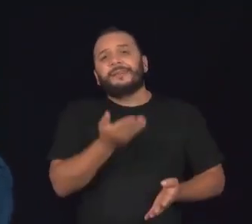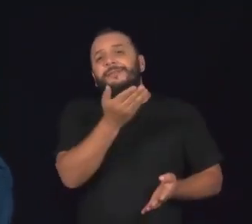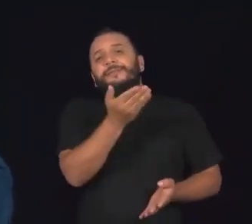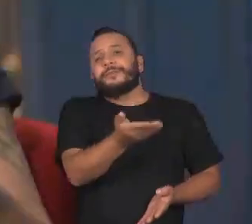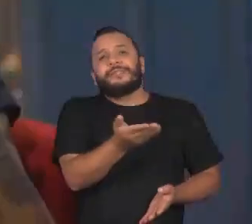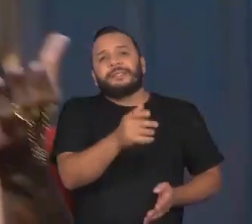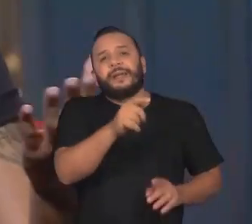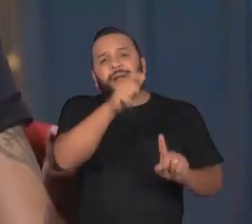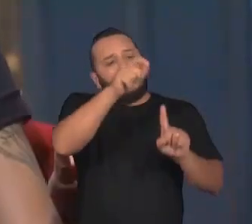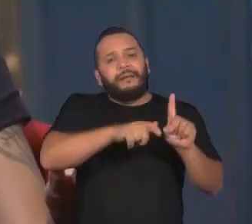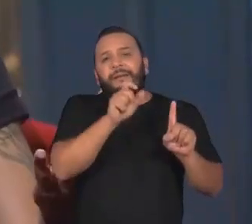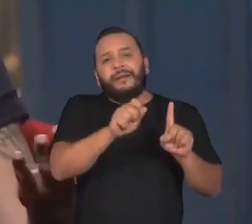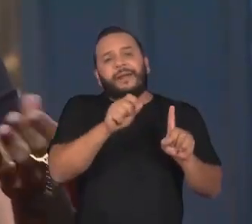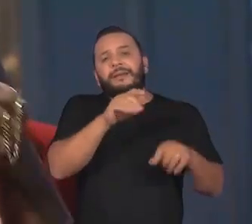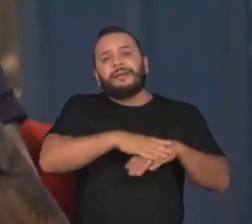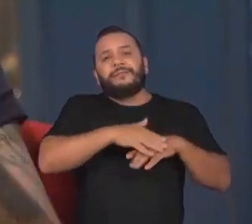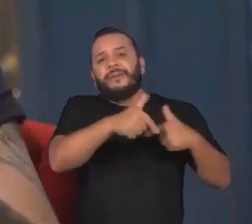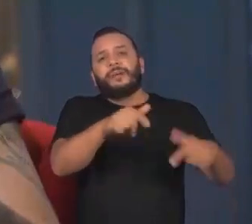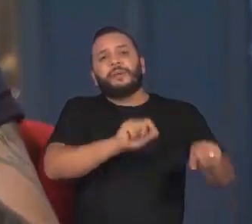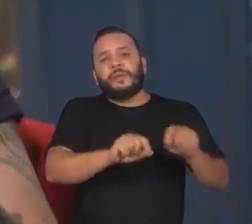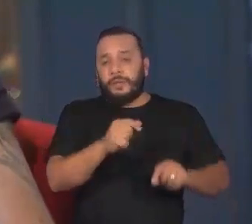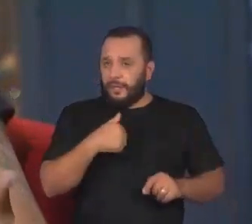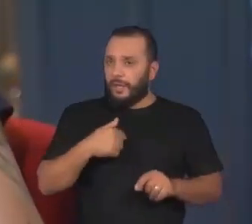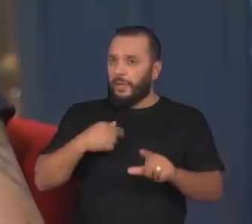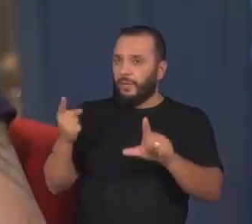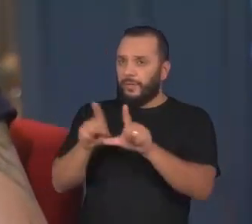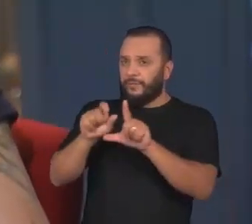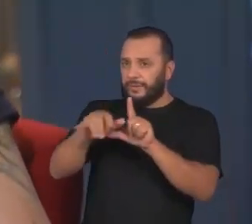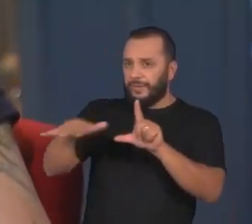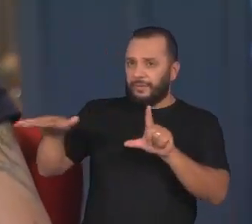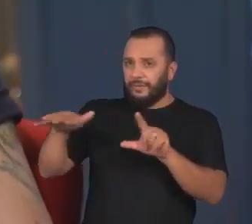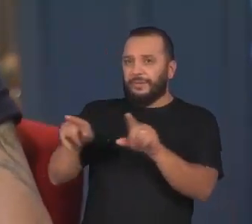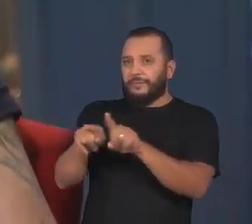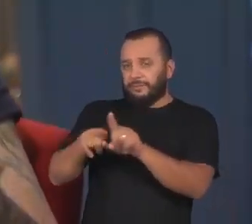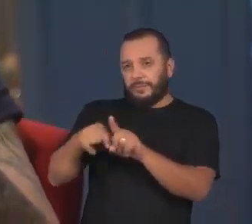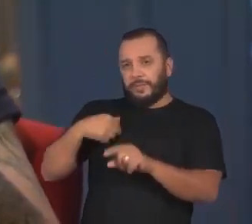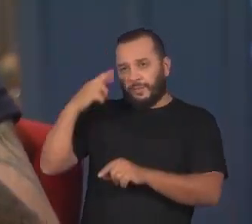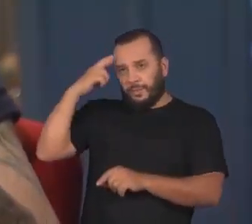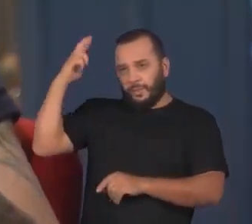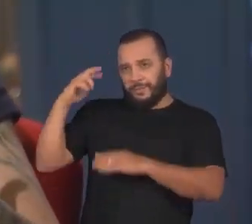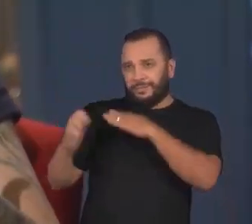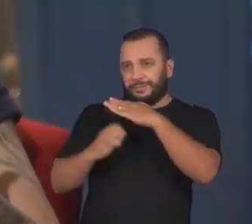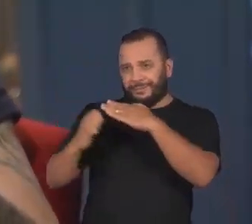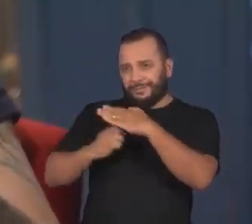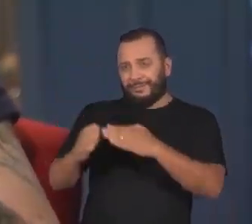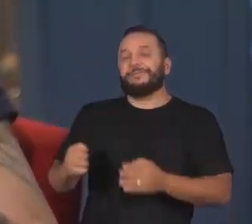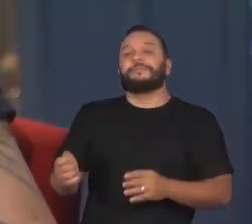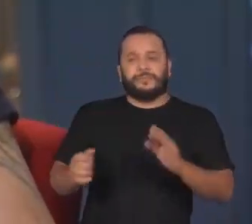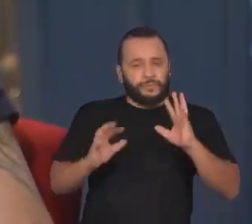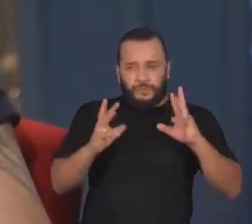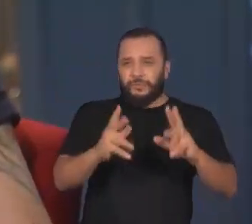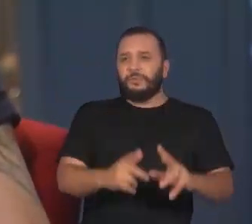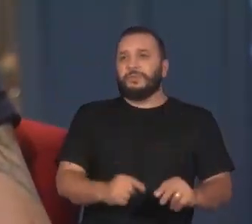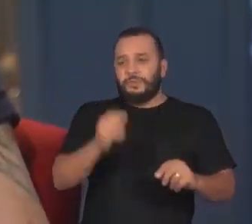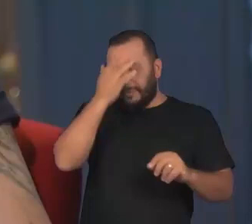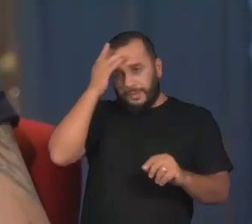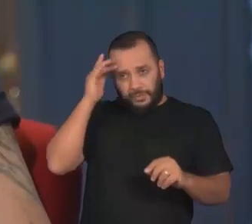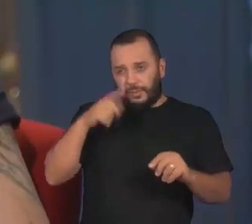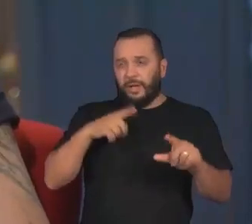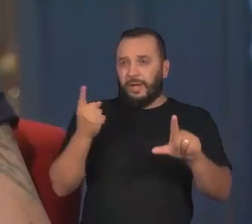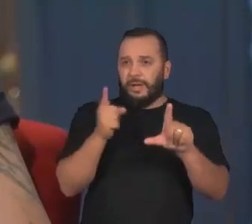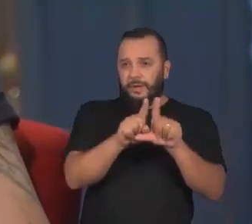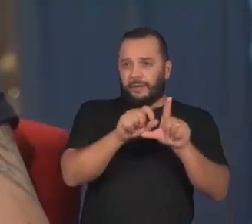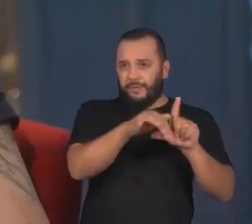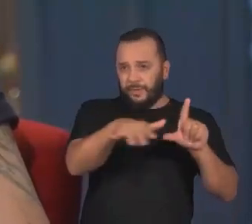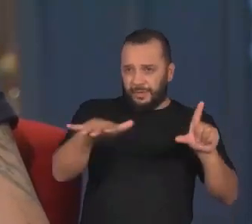faz eu sou uma influenciadora Sim e também uma empresária hoje eu falo que todo o influenciador todo criador de conteúdo na verdade